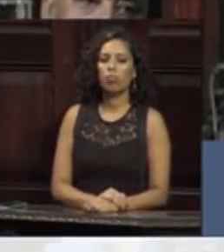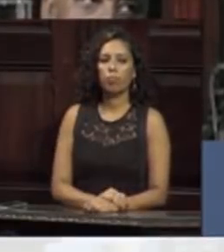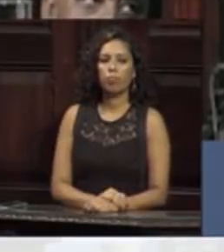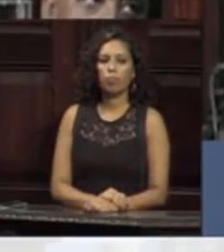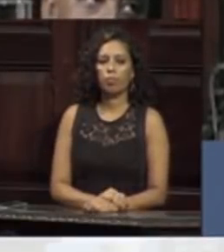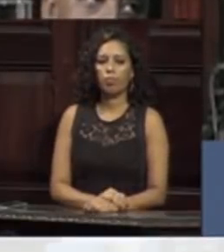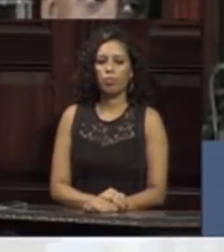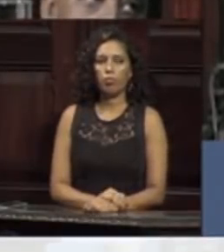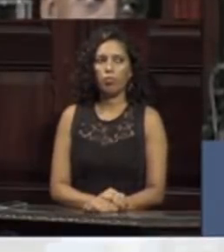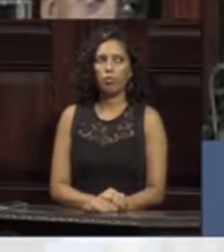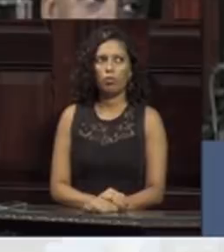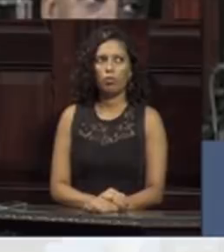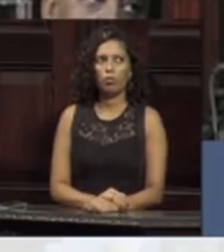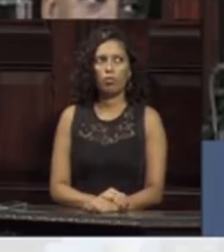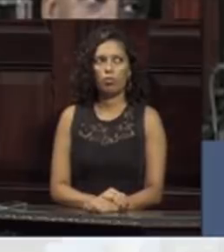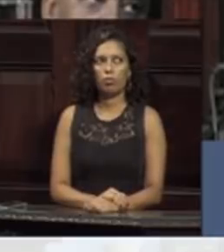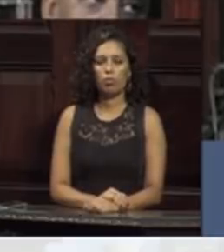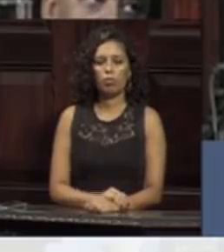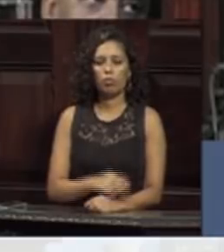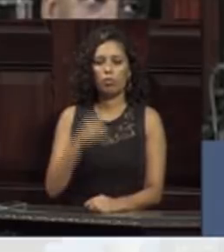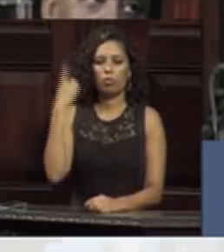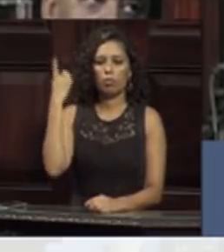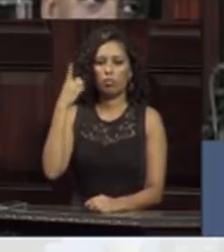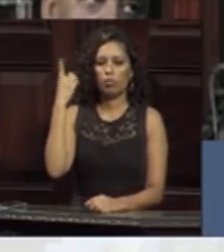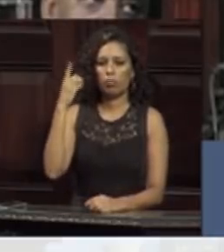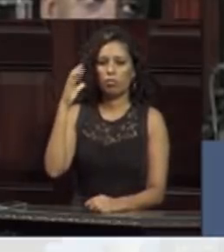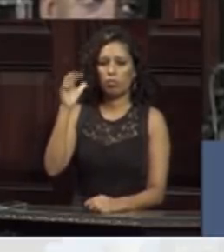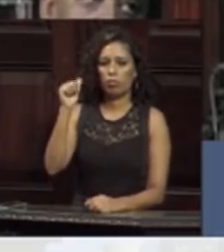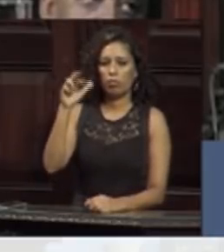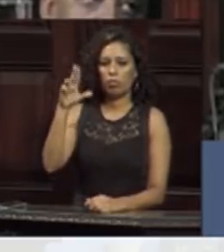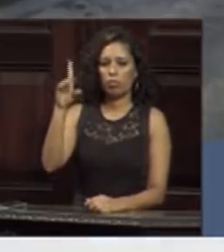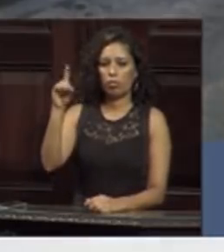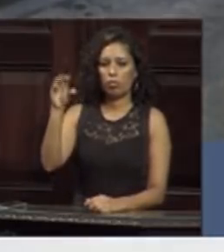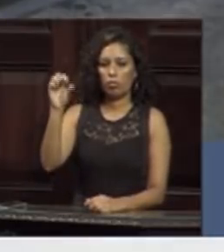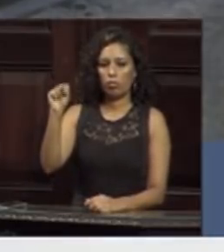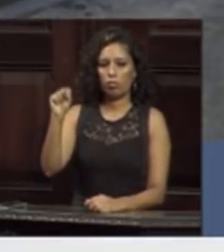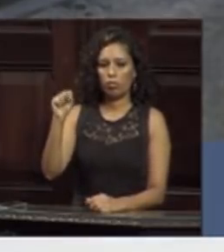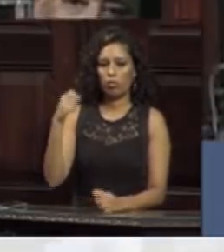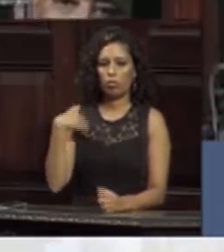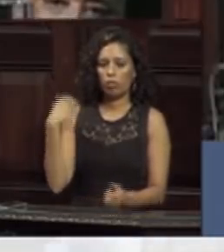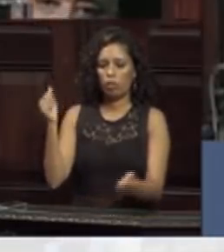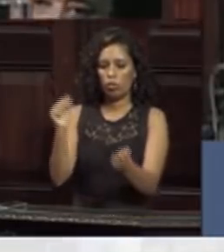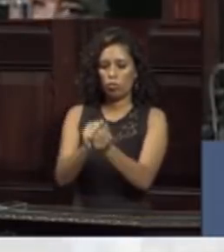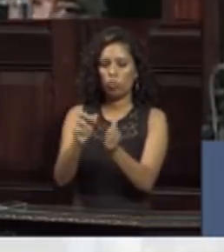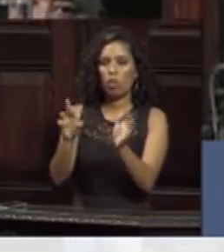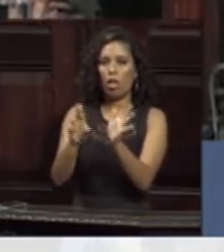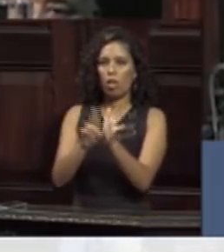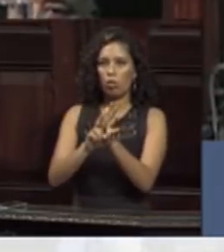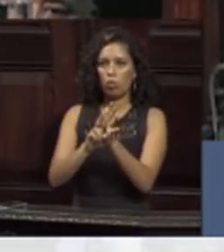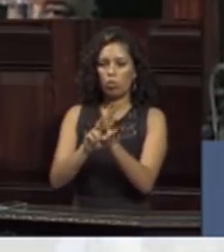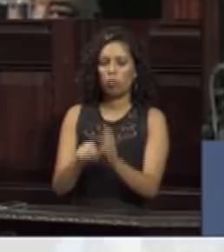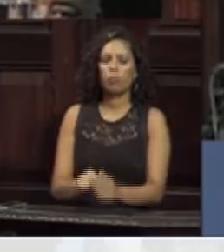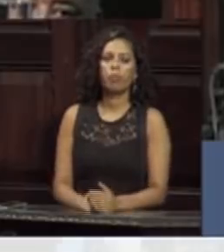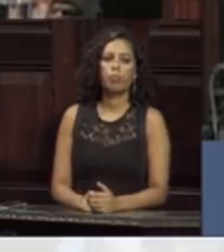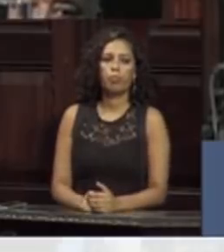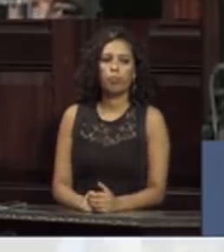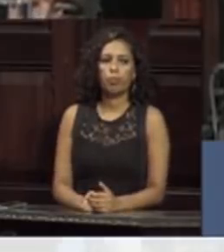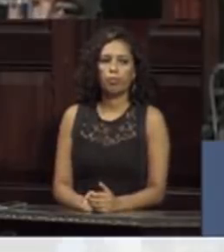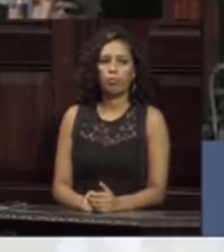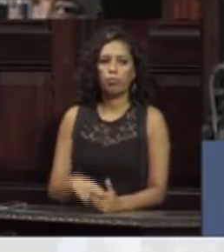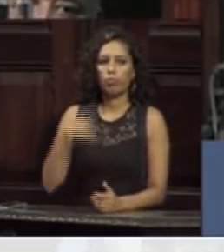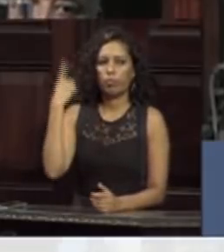trabalhos à ordem e colhi de novo o parecer. Deputado Gustavo Tutuca. Acompanho o voto do relator, presidente.